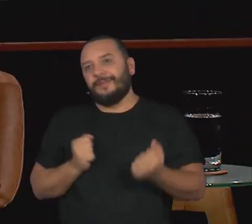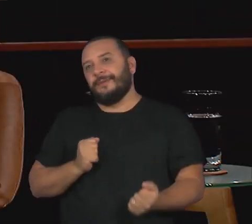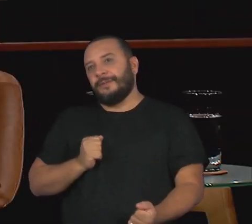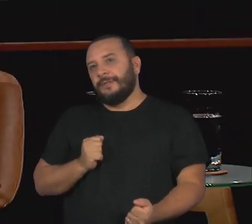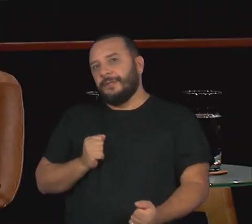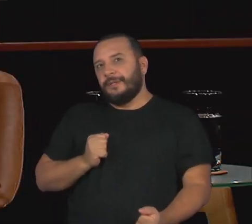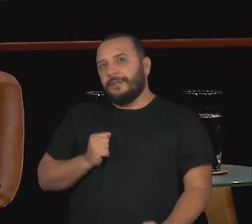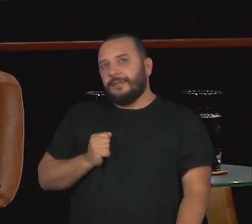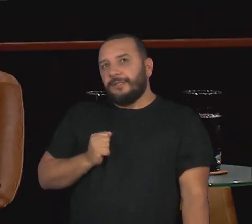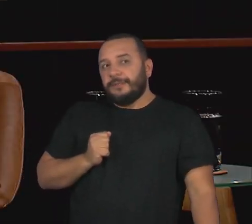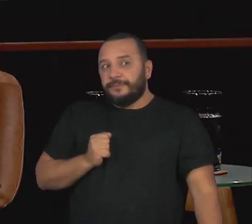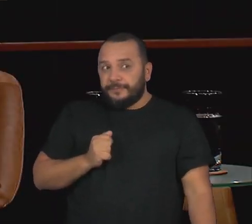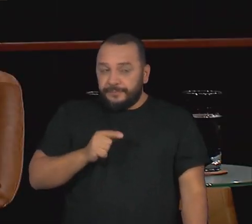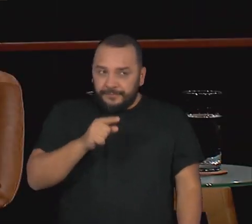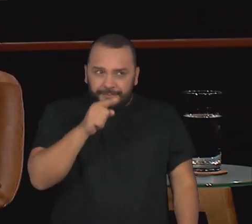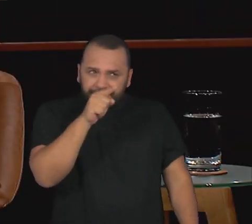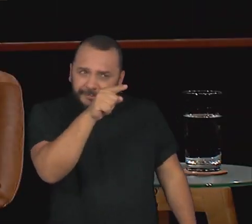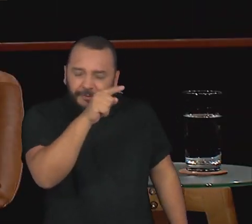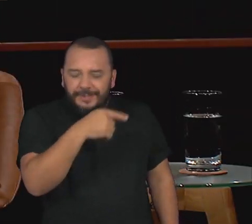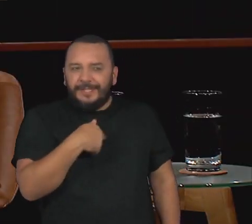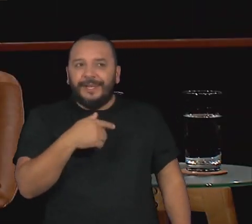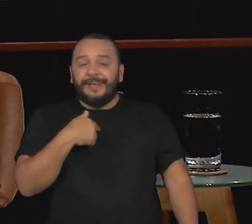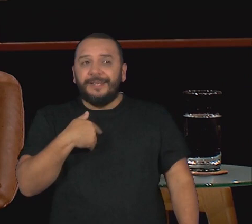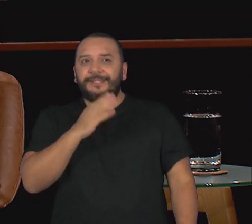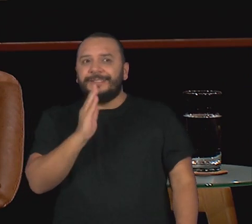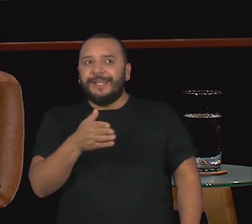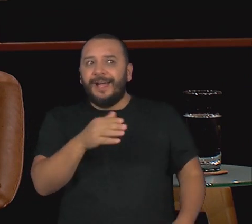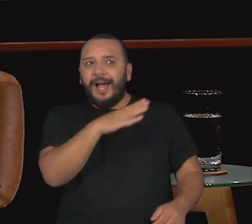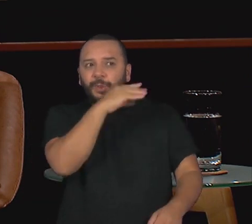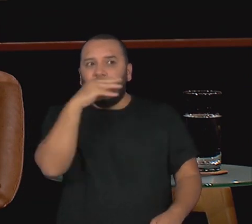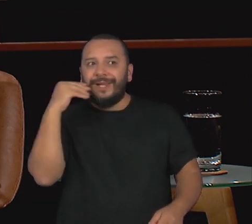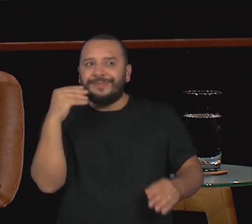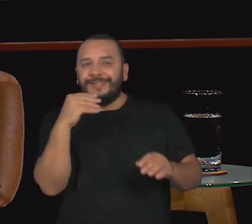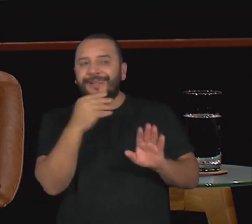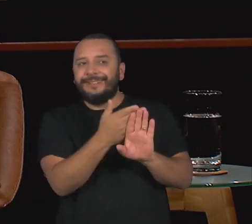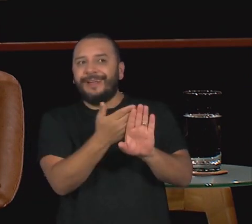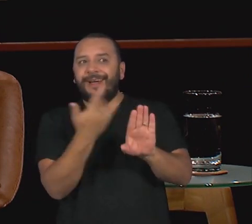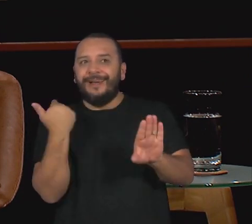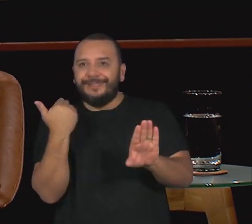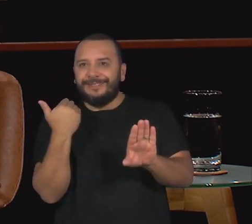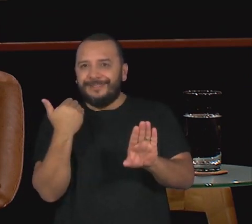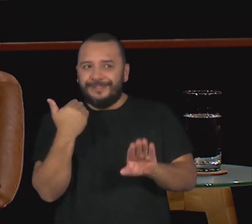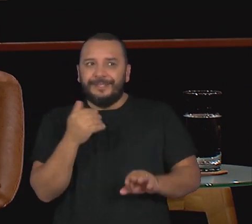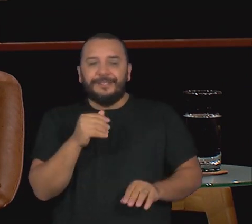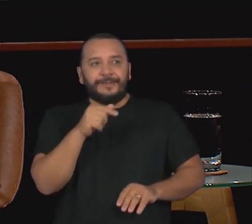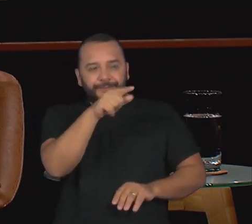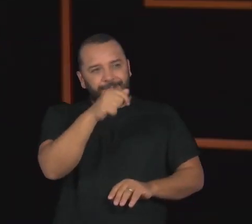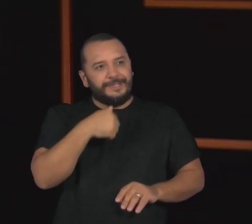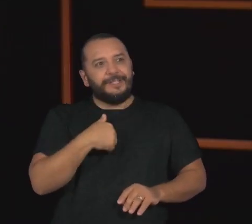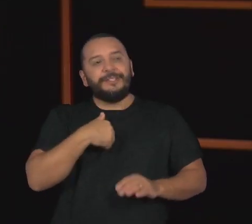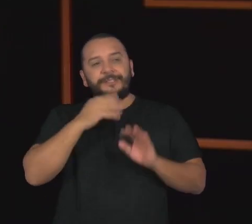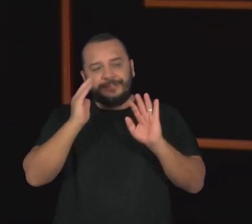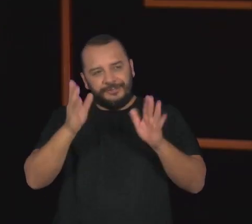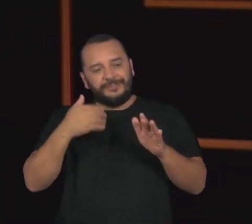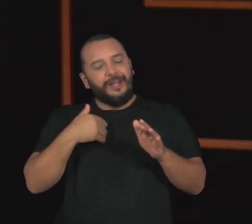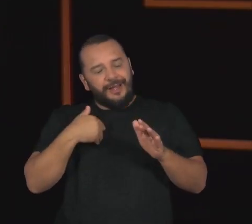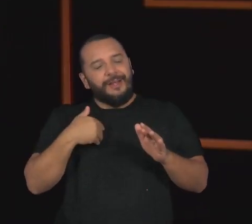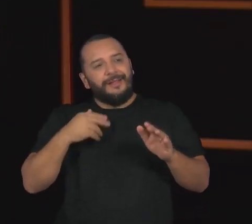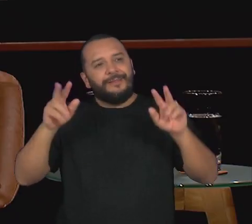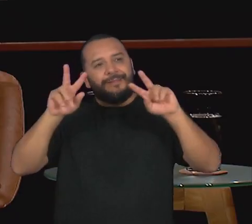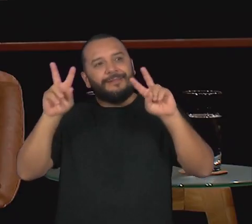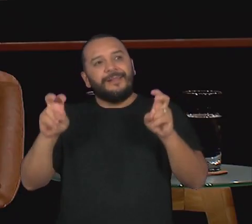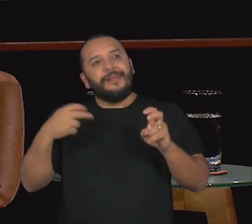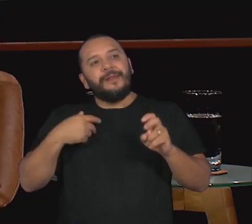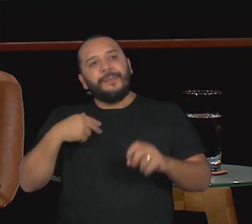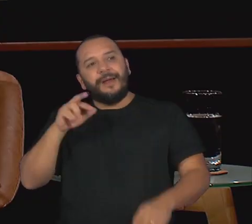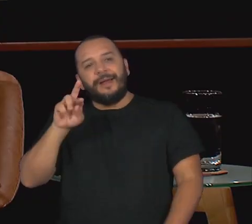Agora, você ainda era um pré-adolescente quando participou da série Retratos de Mulher, na Globo, né? E depois, na